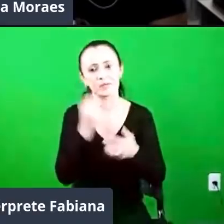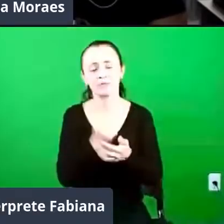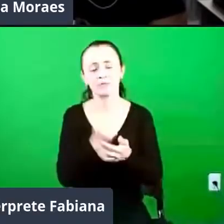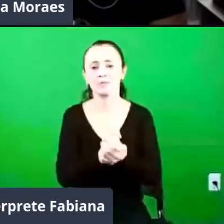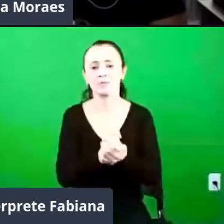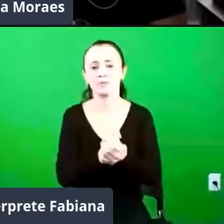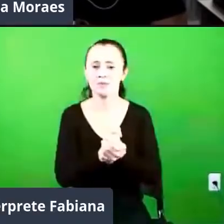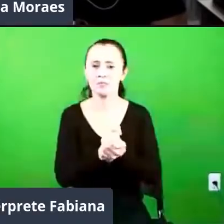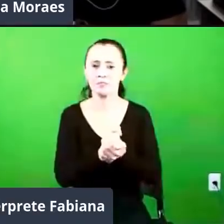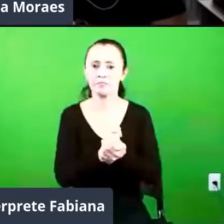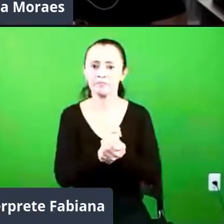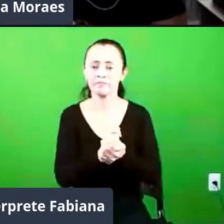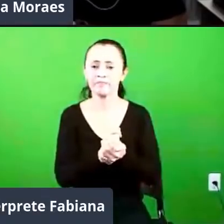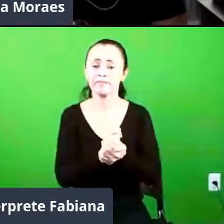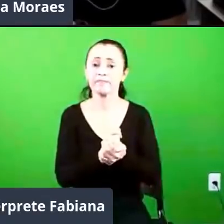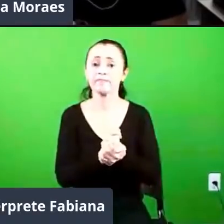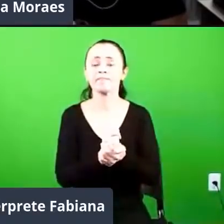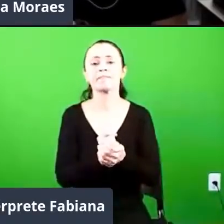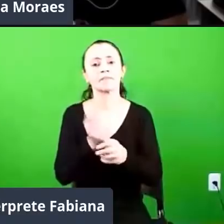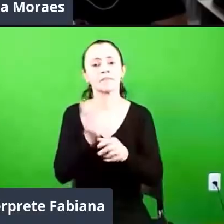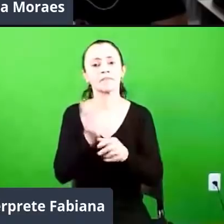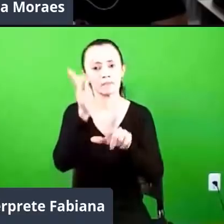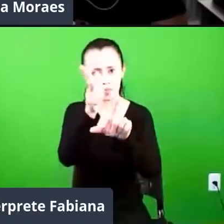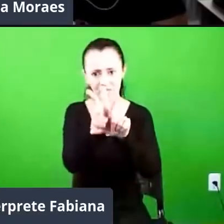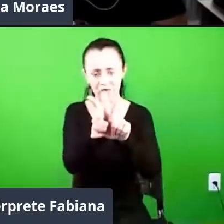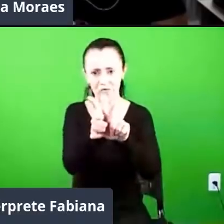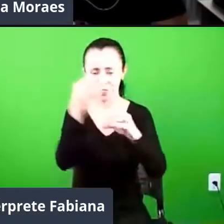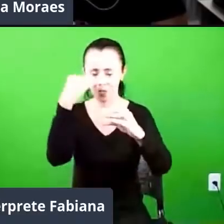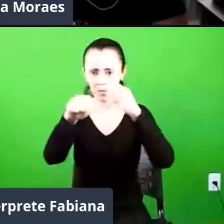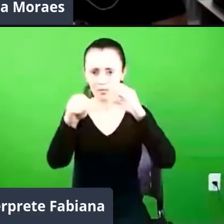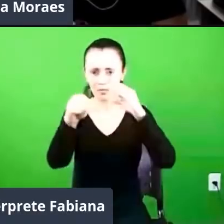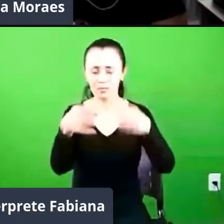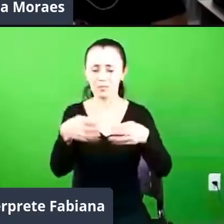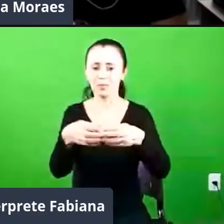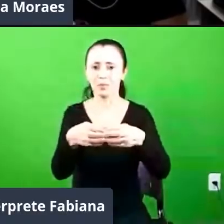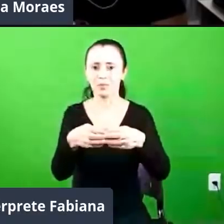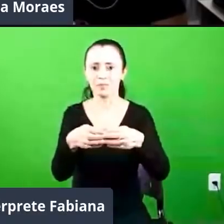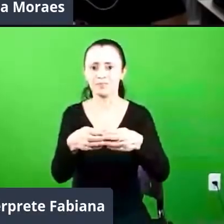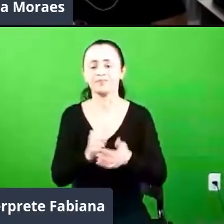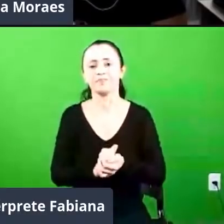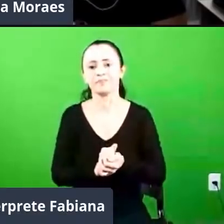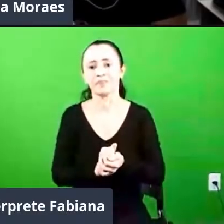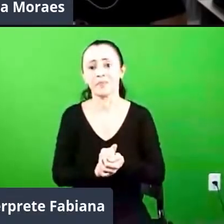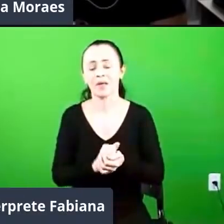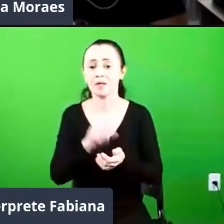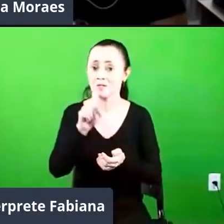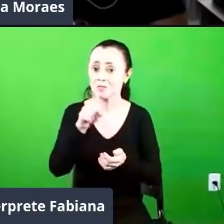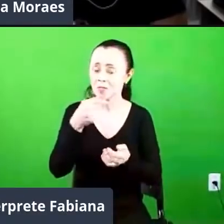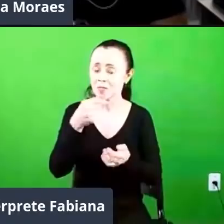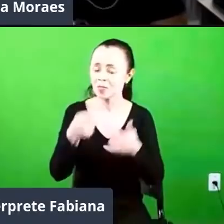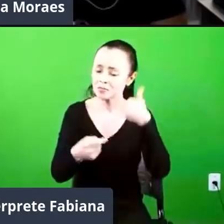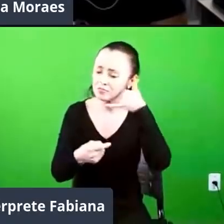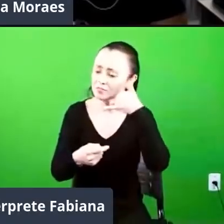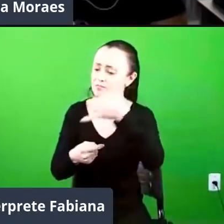esse vídeo no grupo. Final do dia, pego o telefone e ligo de um por um. Boa tarde,